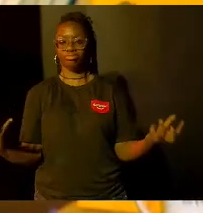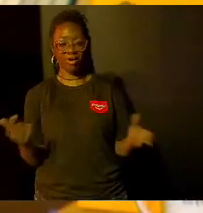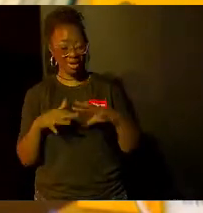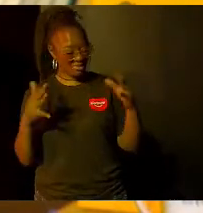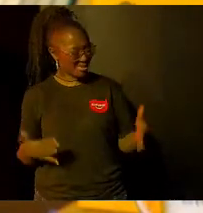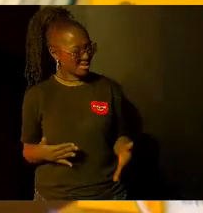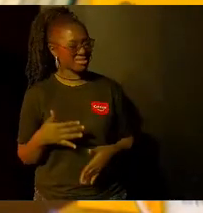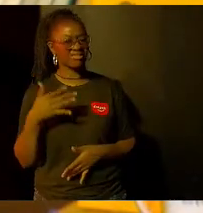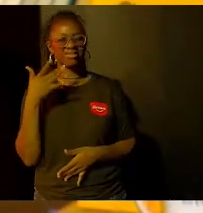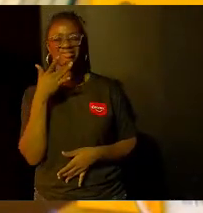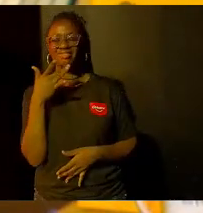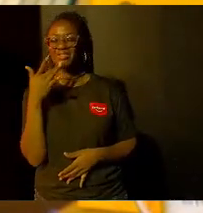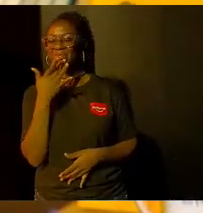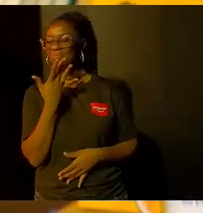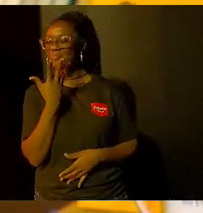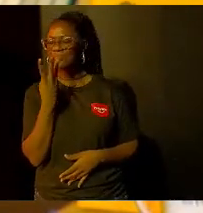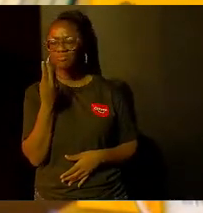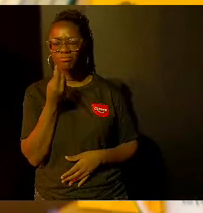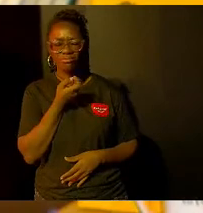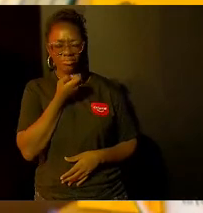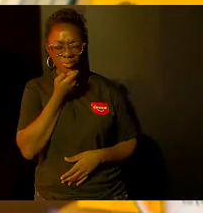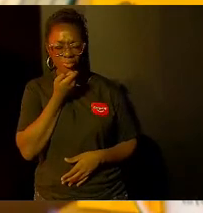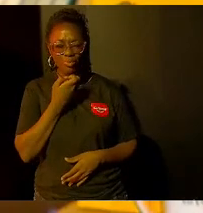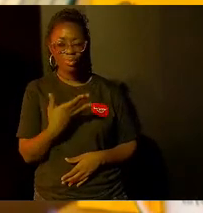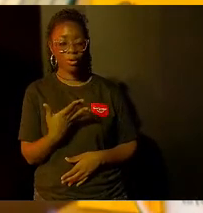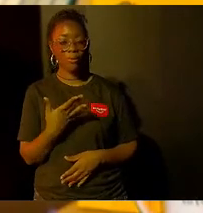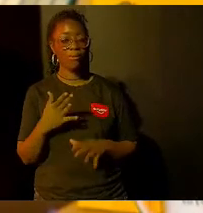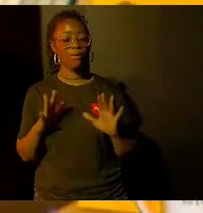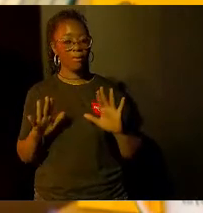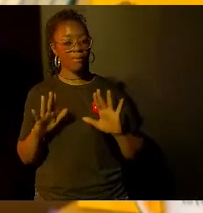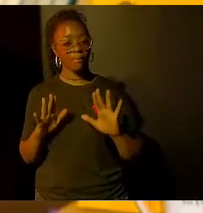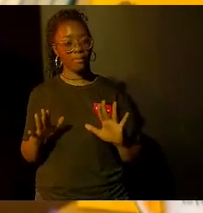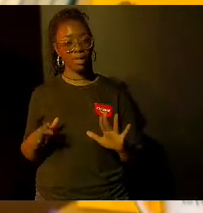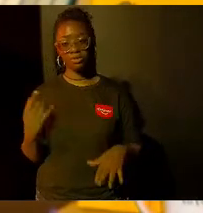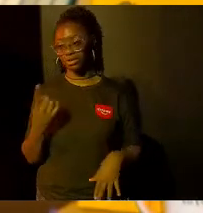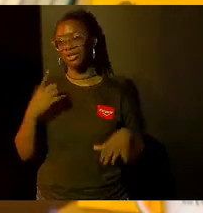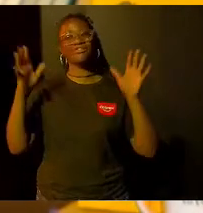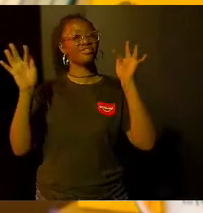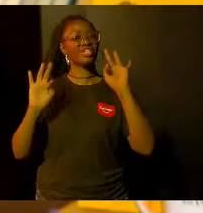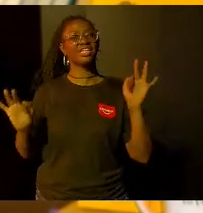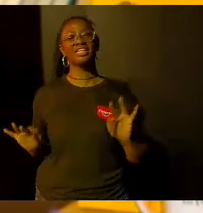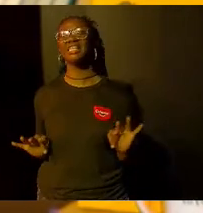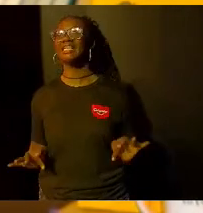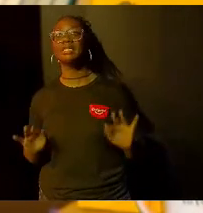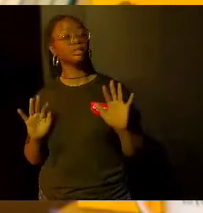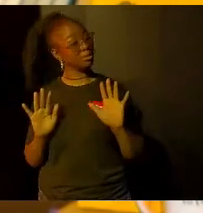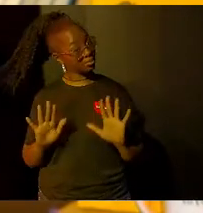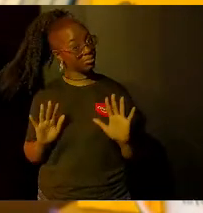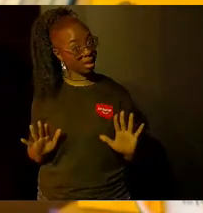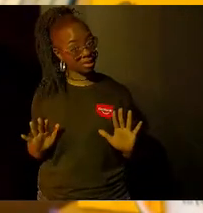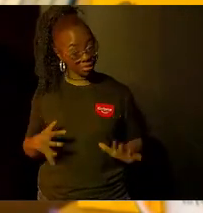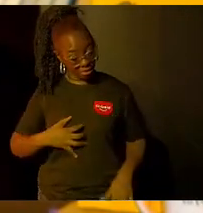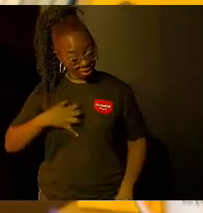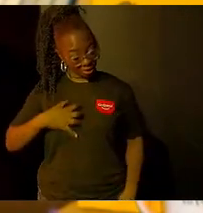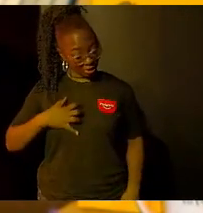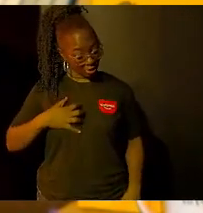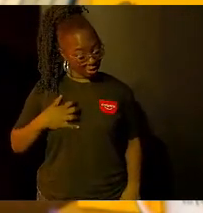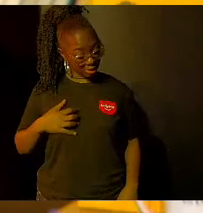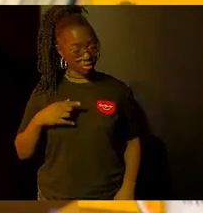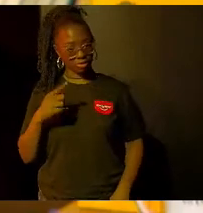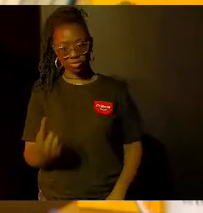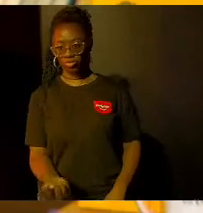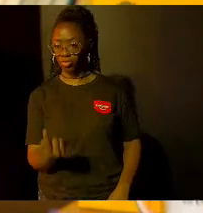deliciosa né E bradíssima nós estávamos infernizados enlouquecidos com atrevimento de